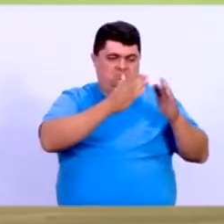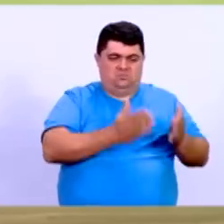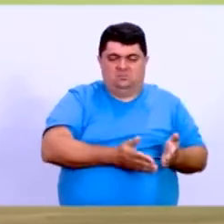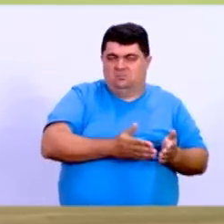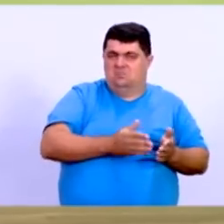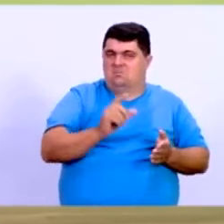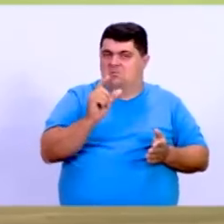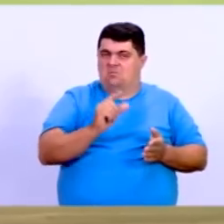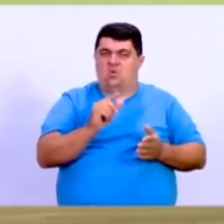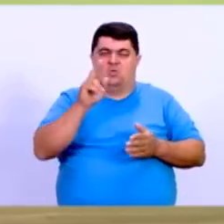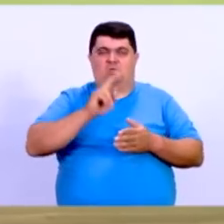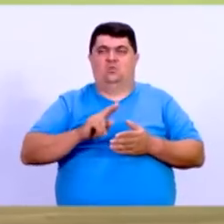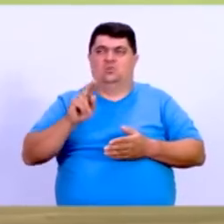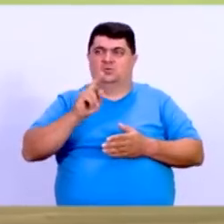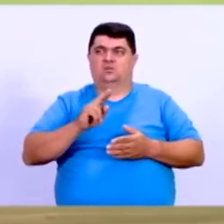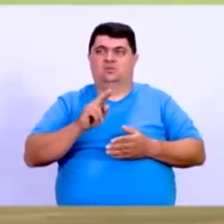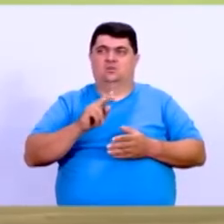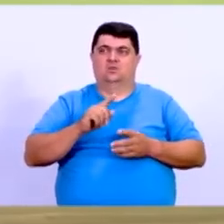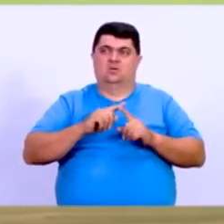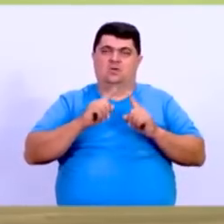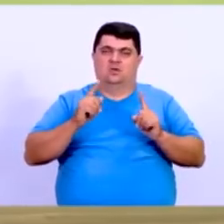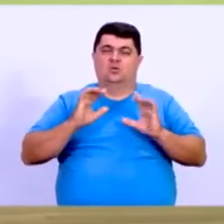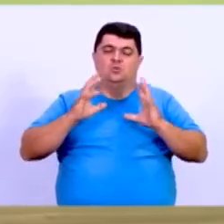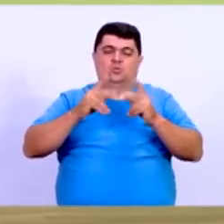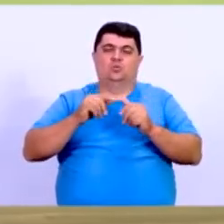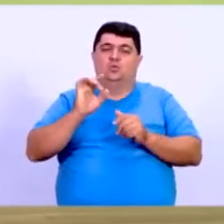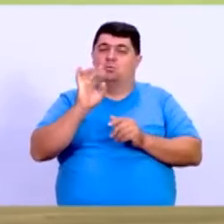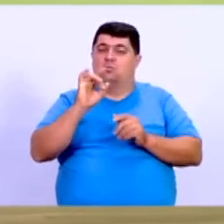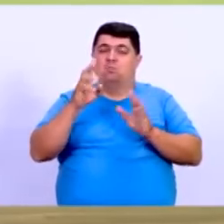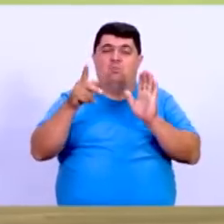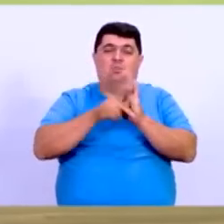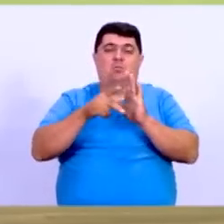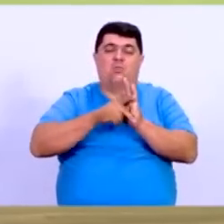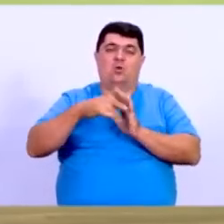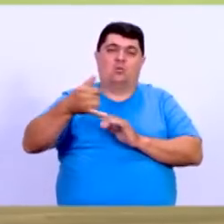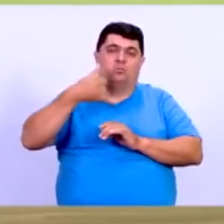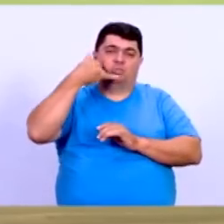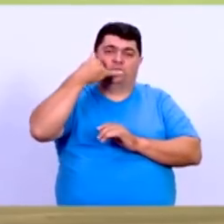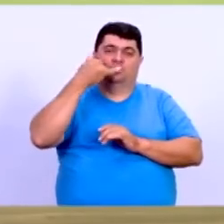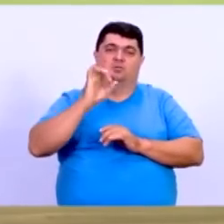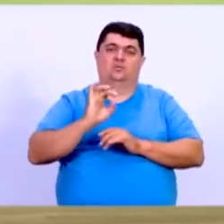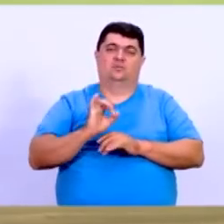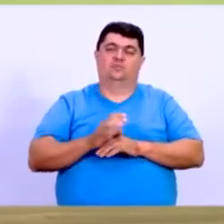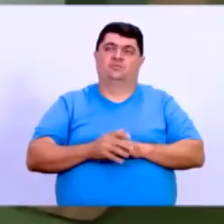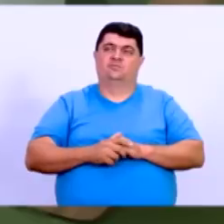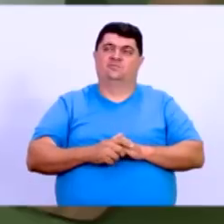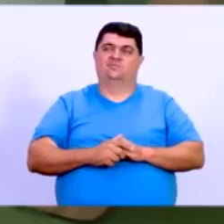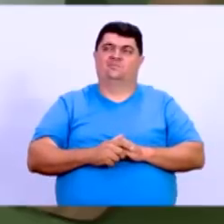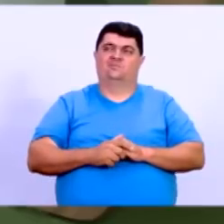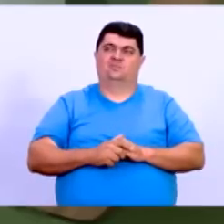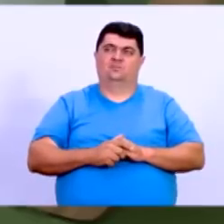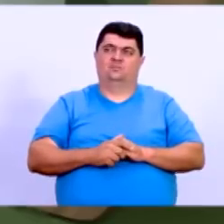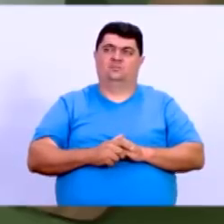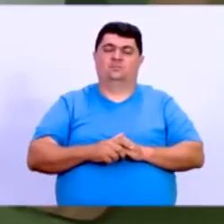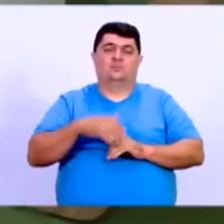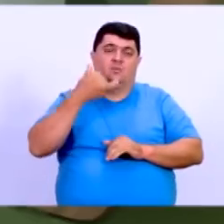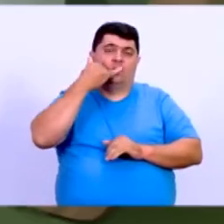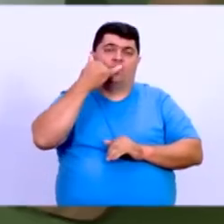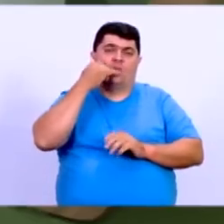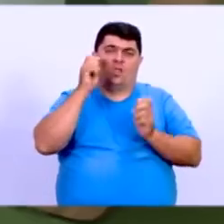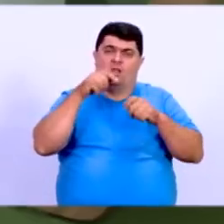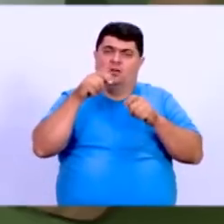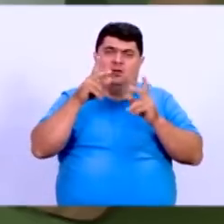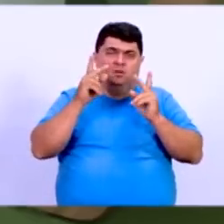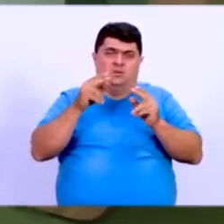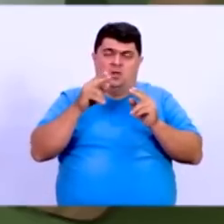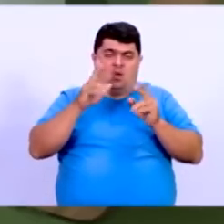computador de mesa. Ele está virando uma coisa quase que exclusivamente do mundo corporativo. Muito bem. E professor, um celular, ele consegue processar informações,